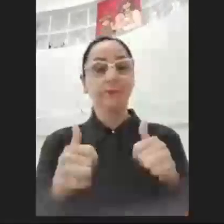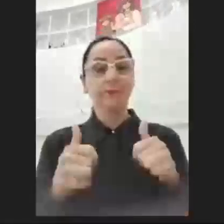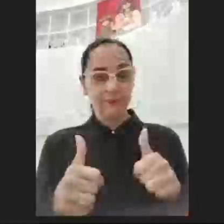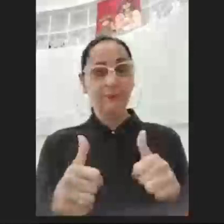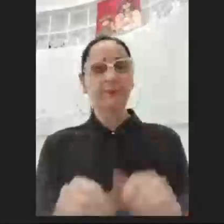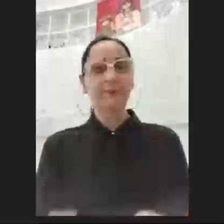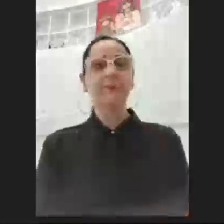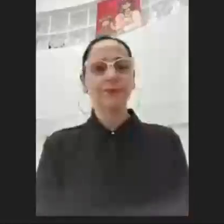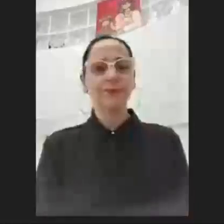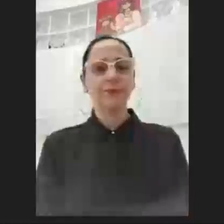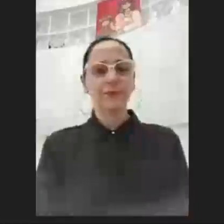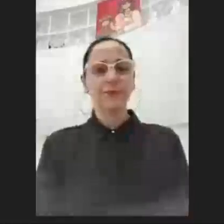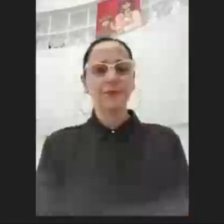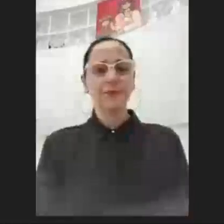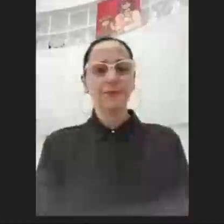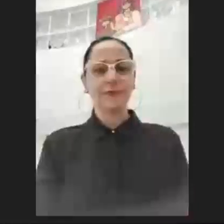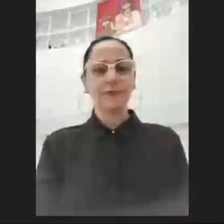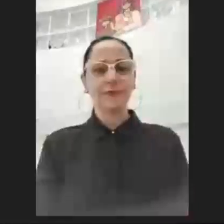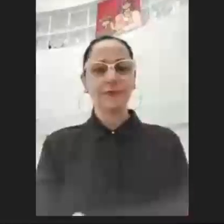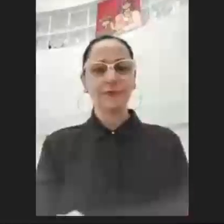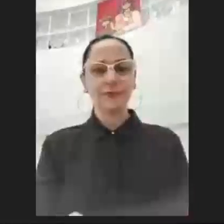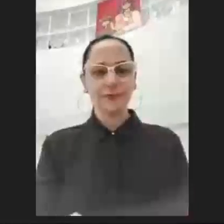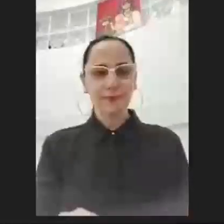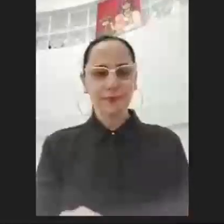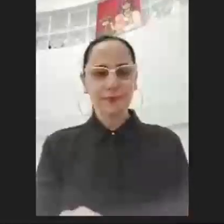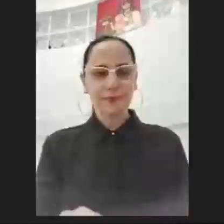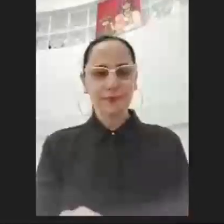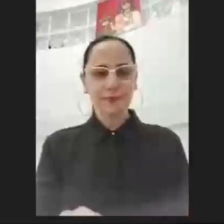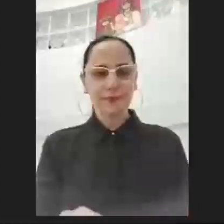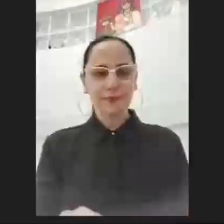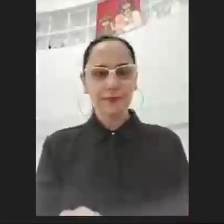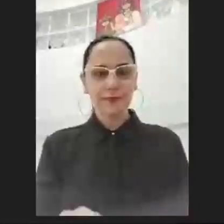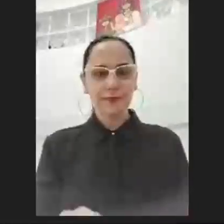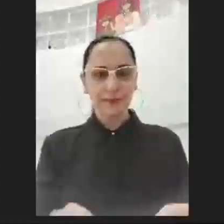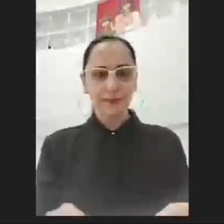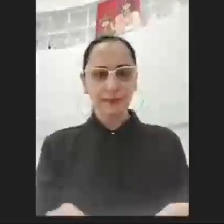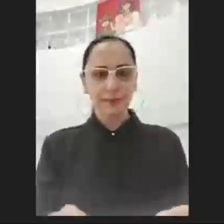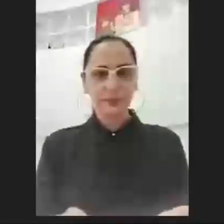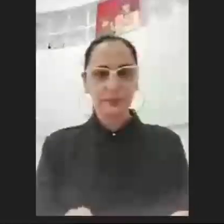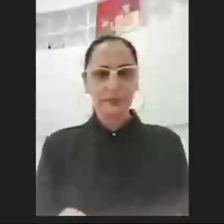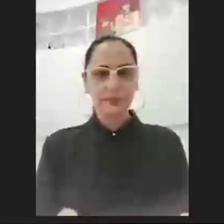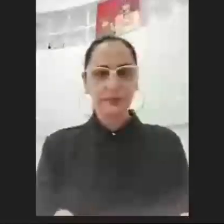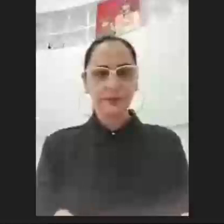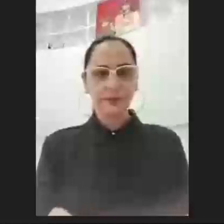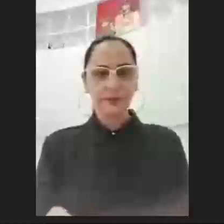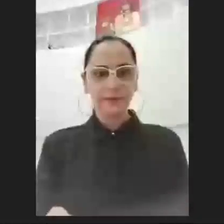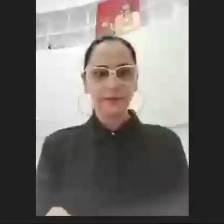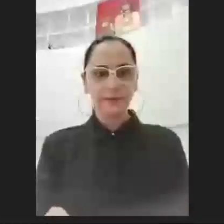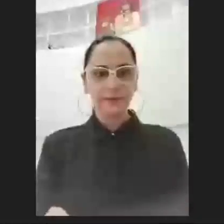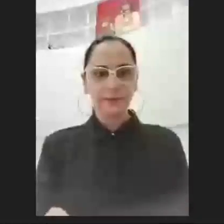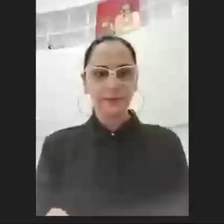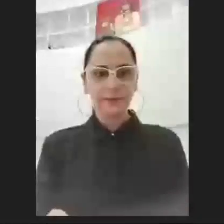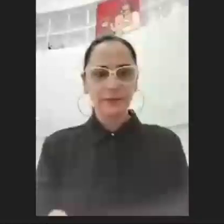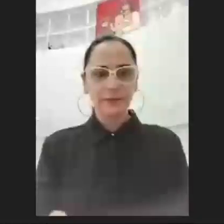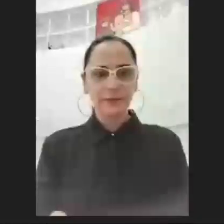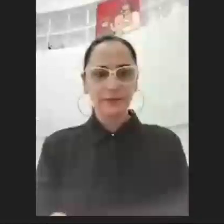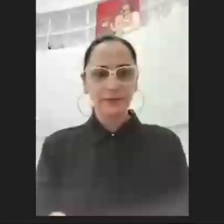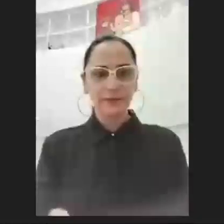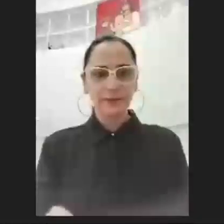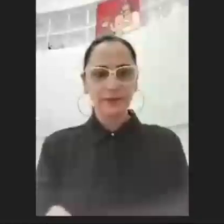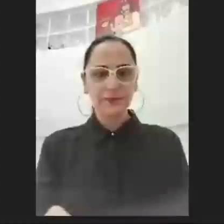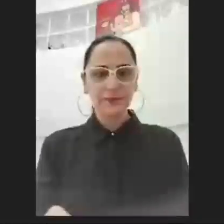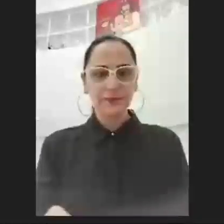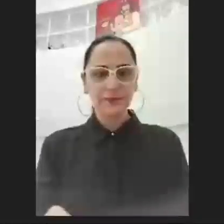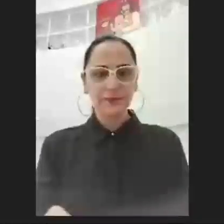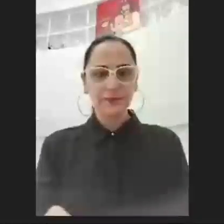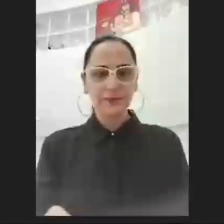Com isso, o papel do profissional de saúde é essencial na defesa e no apoio à amamentação e vital para alcançar melhores índices dessa